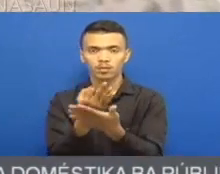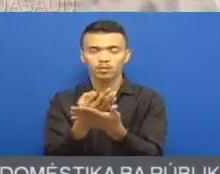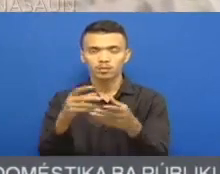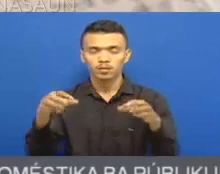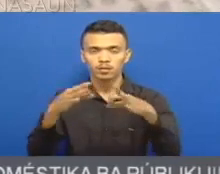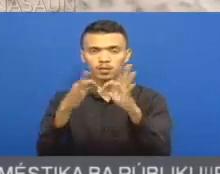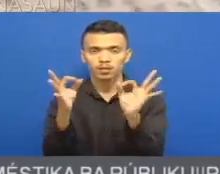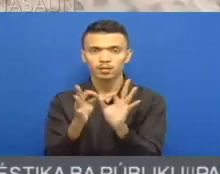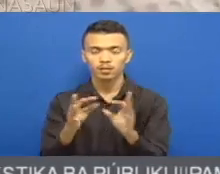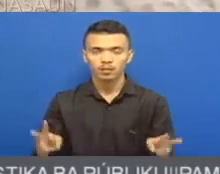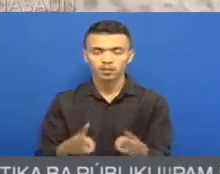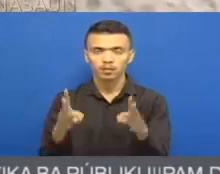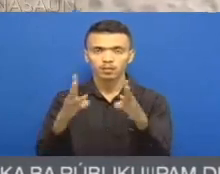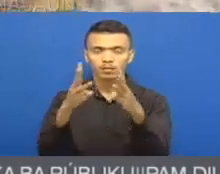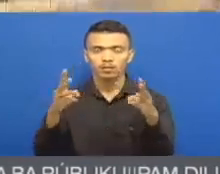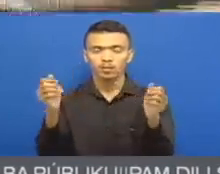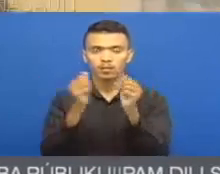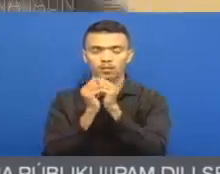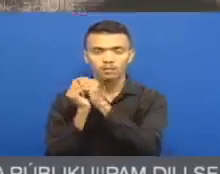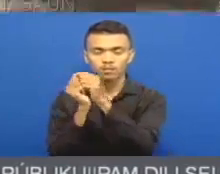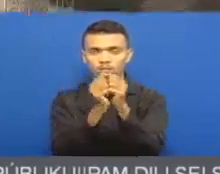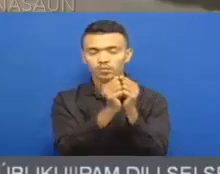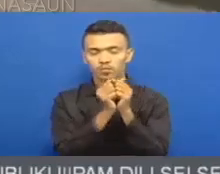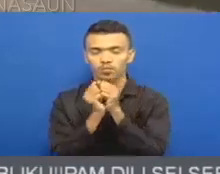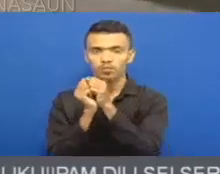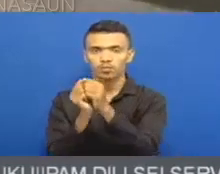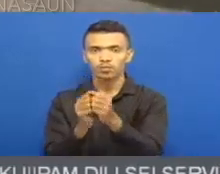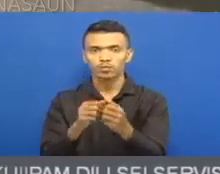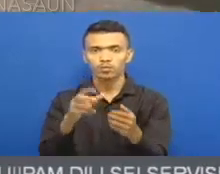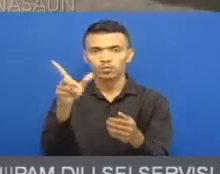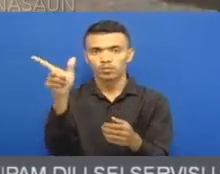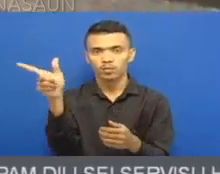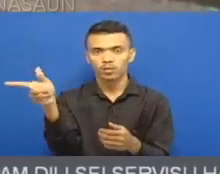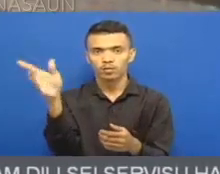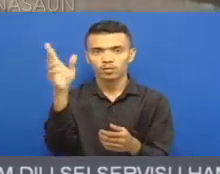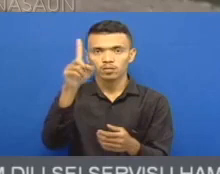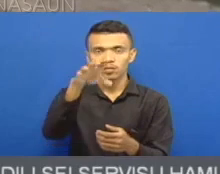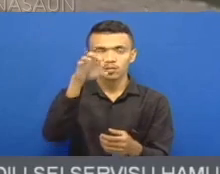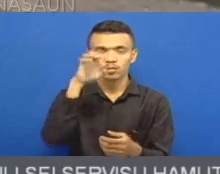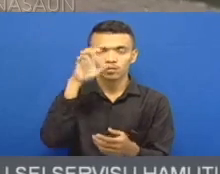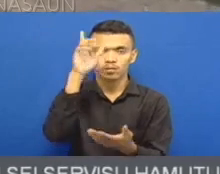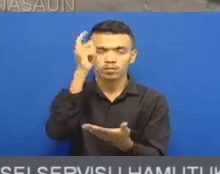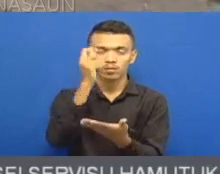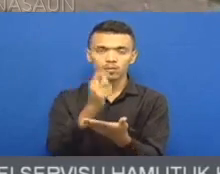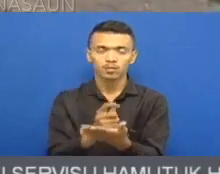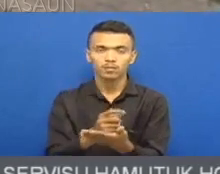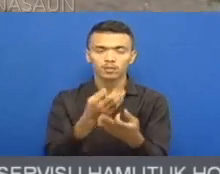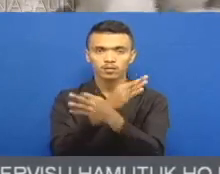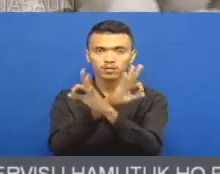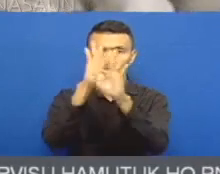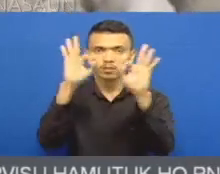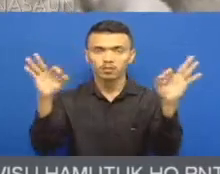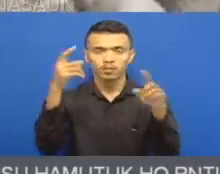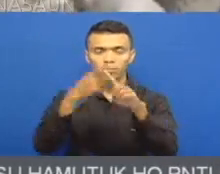projeto reabilitação estrada quilometro racing ho montante osan dólar americano rihu atus lima racing no tuir plano se finaliza e fulan zaneiro tina